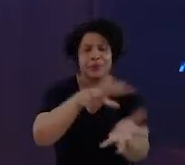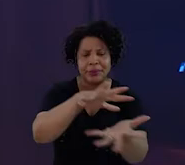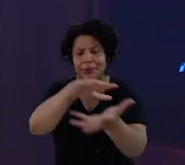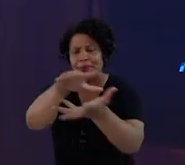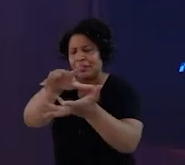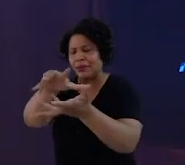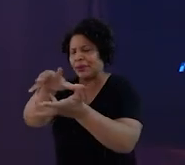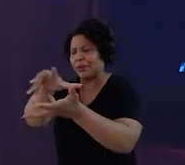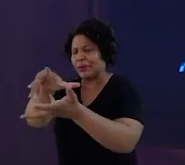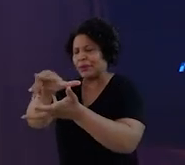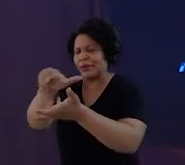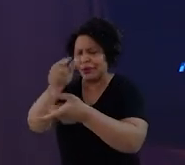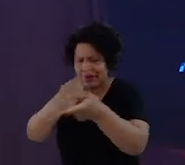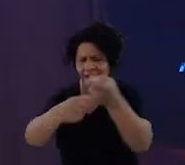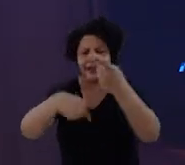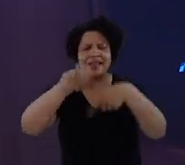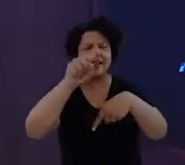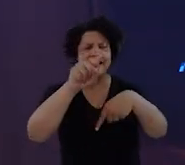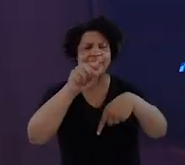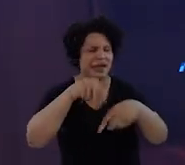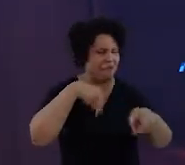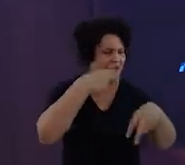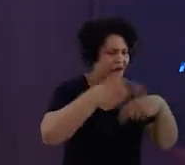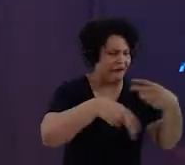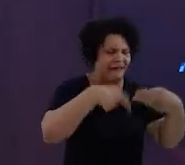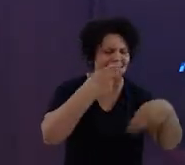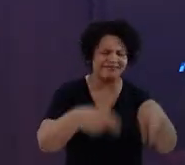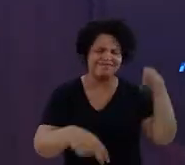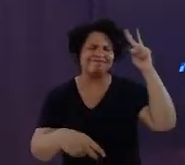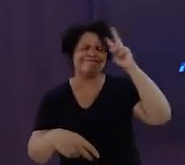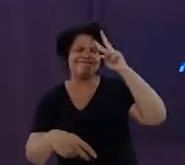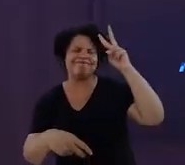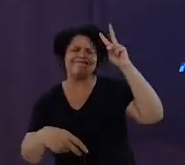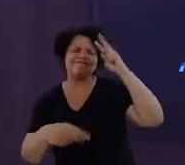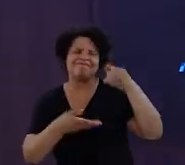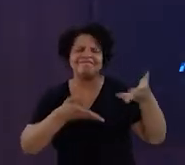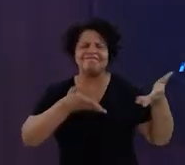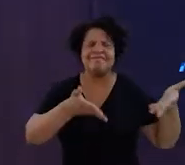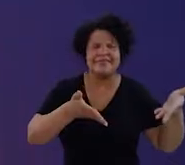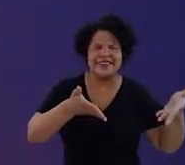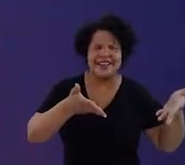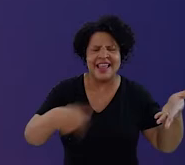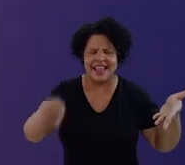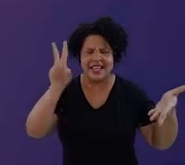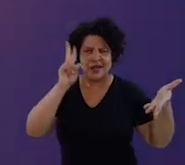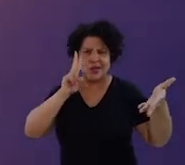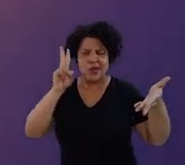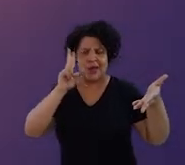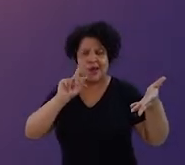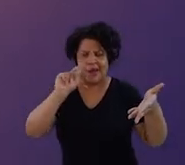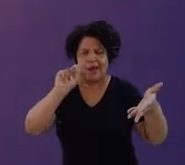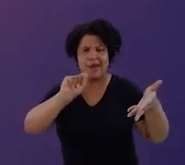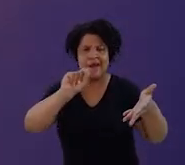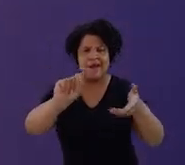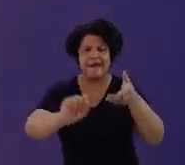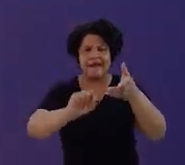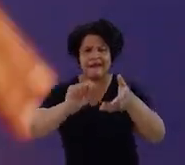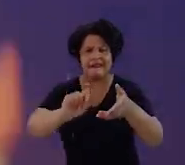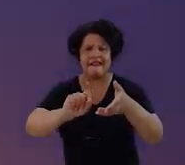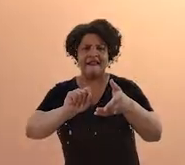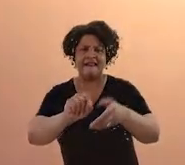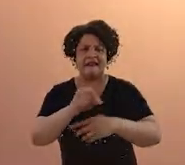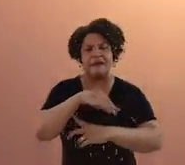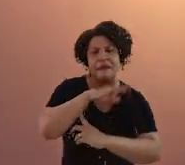na memória. Intitulada bandida pra ser vilã nessa história. Intitulada bandida pra ser vilã